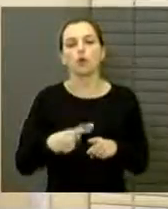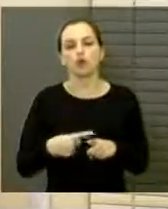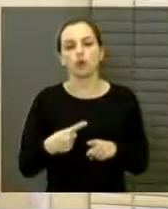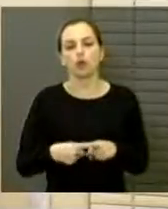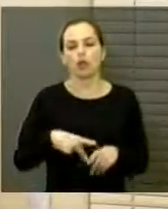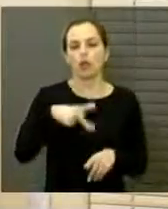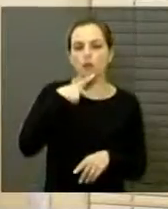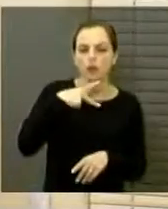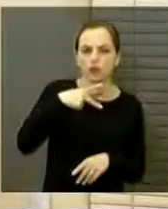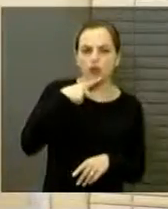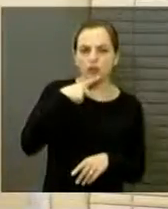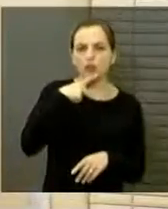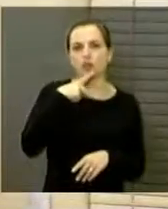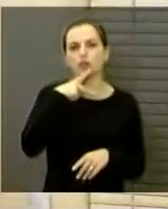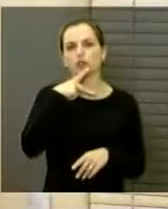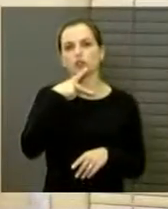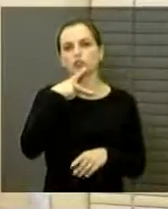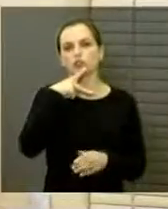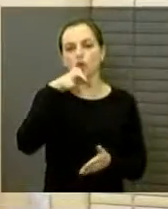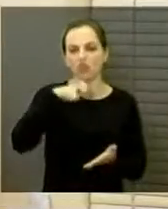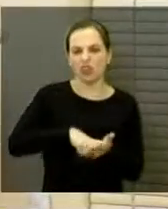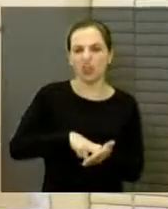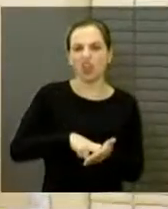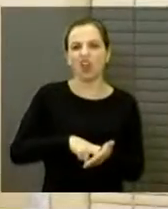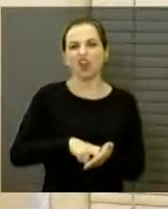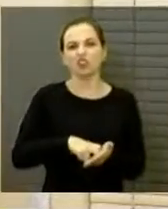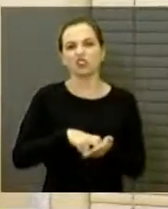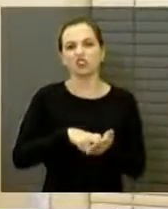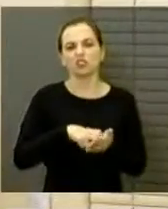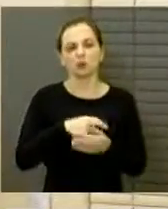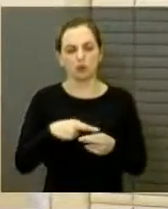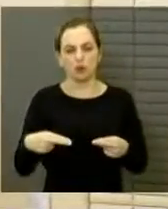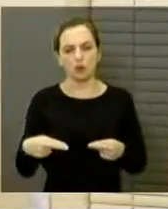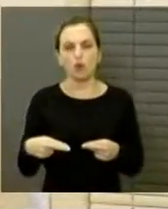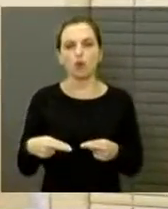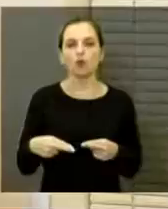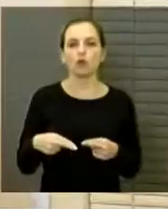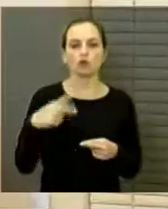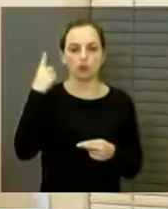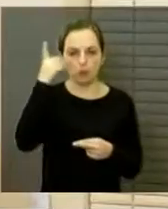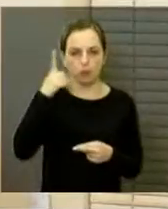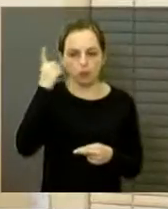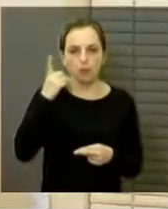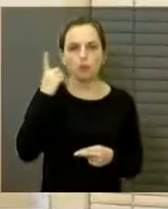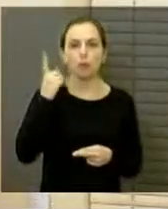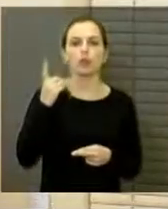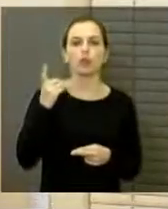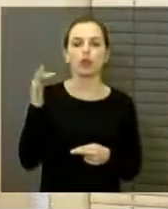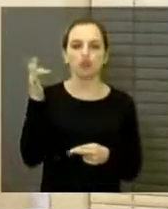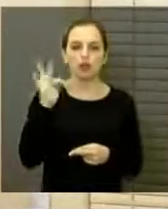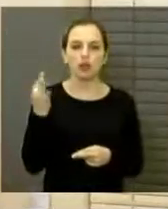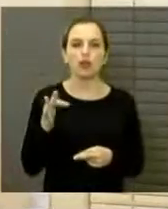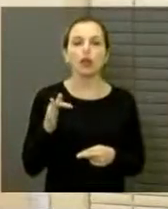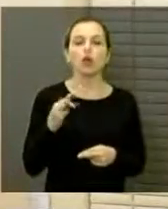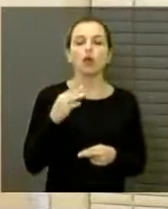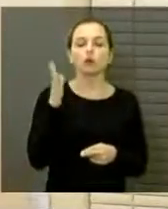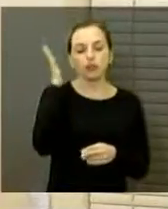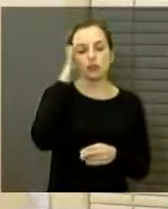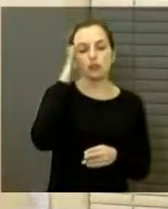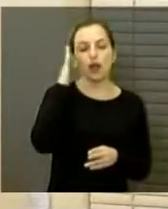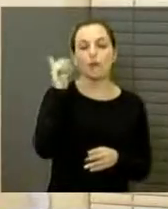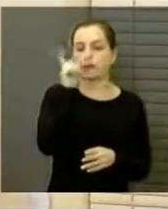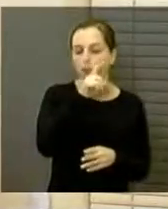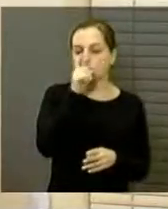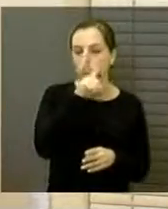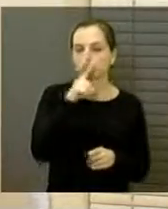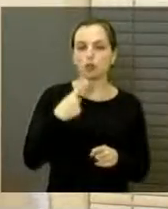já condenado por diversos crimes, deputado federal, sabe muito bem que isso que ele está falando é uma grande mentira, porque ele